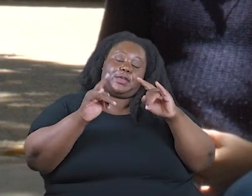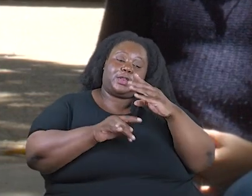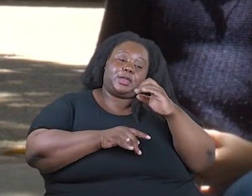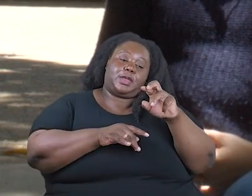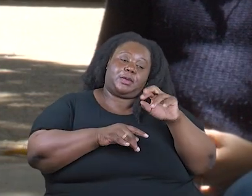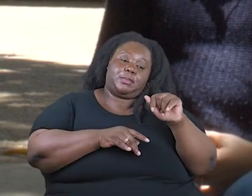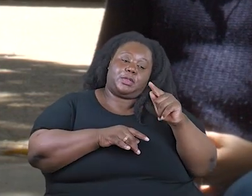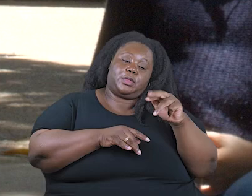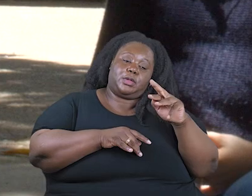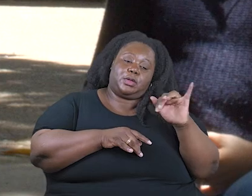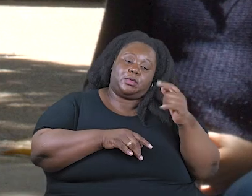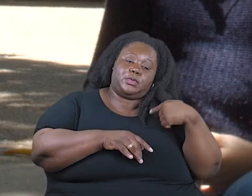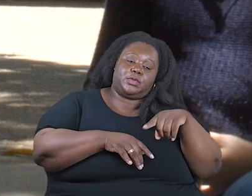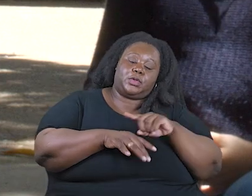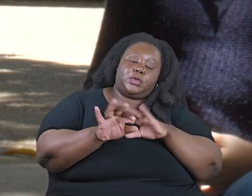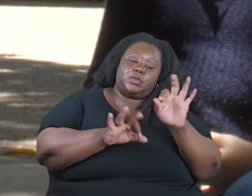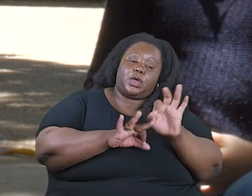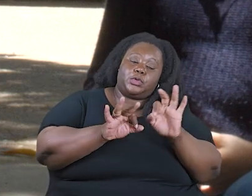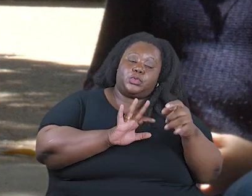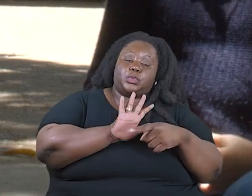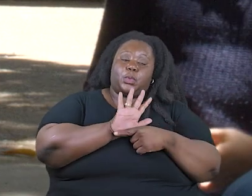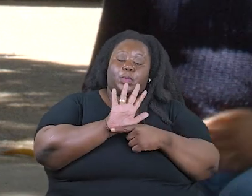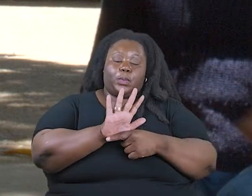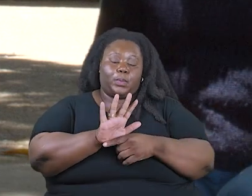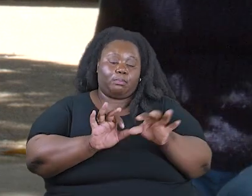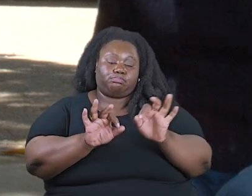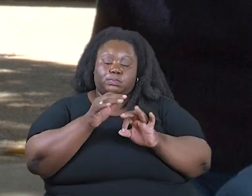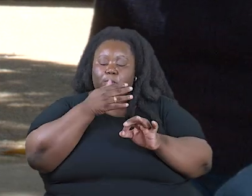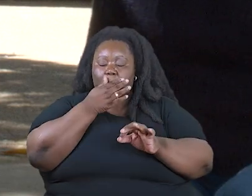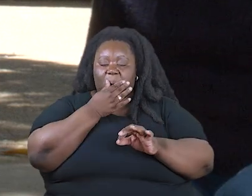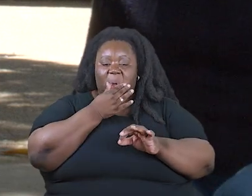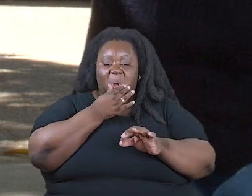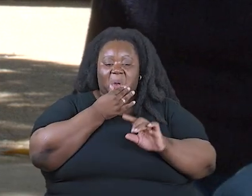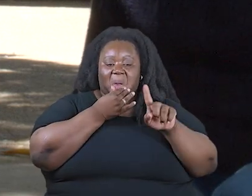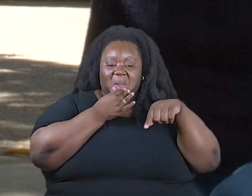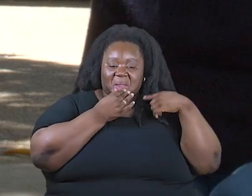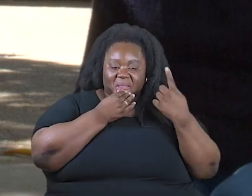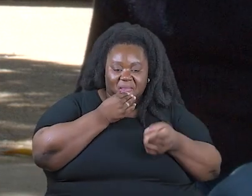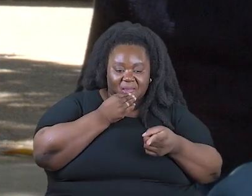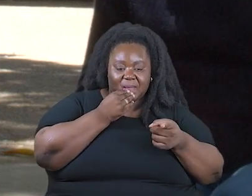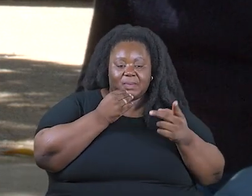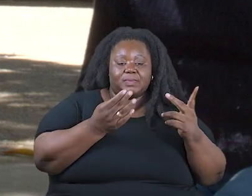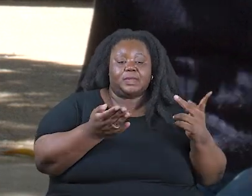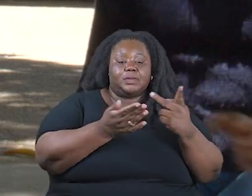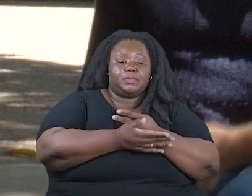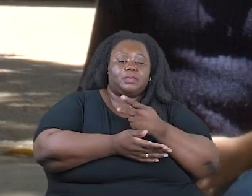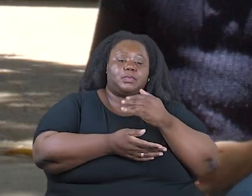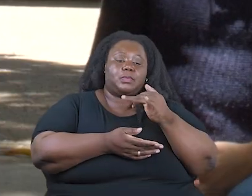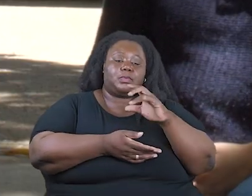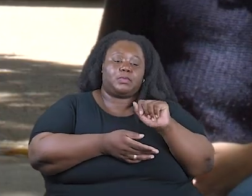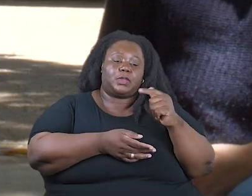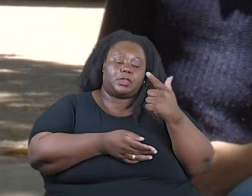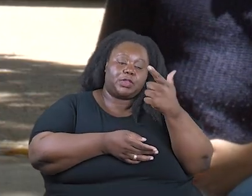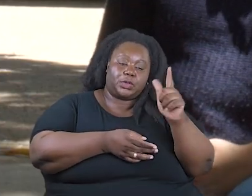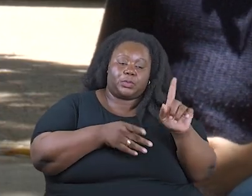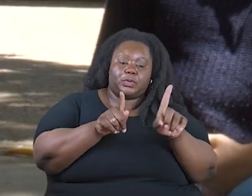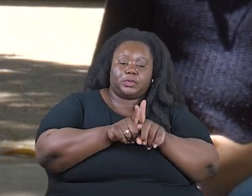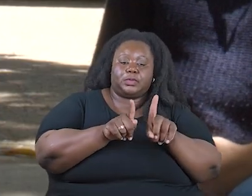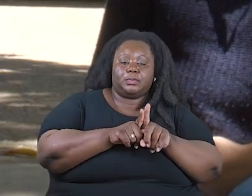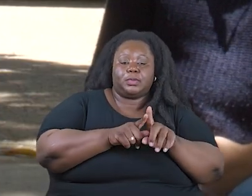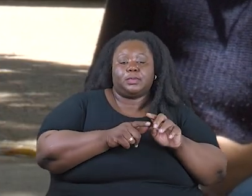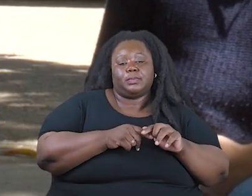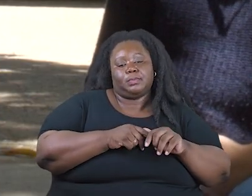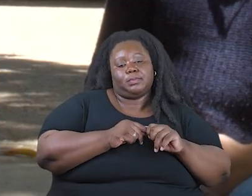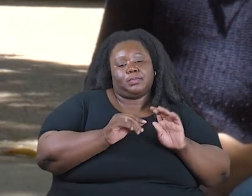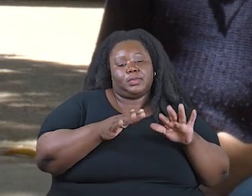Camelográfico, que a gente ajudou a organizar, e depois disso que veio o Faísca e vieram outras,